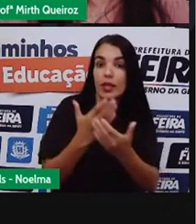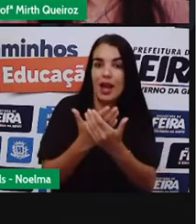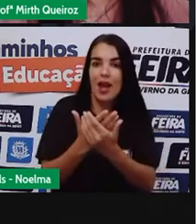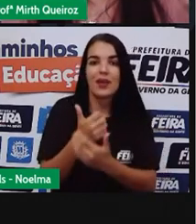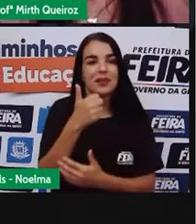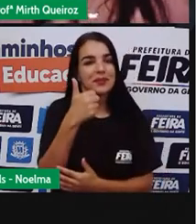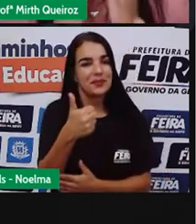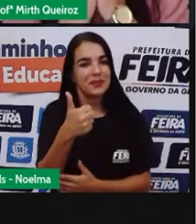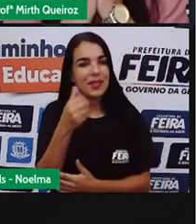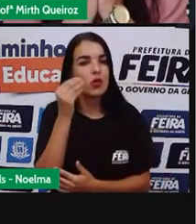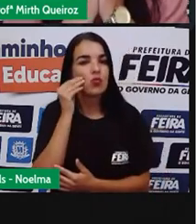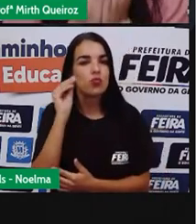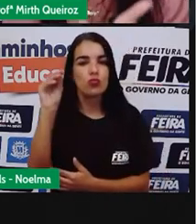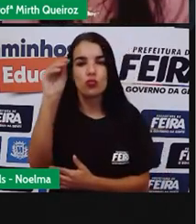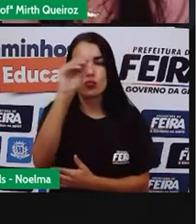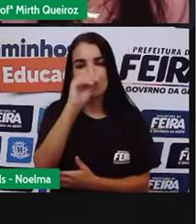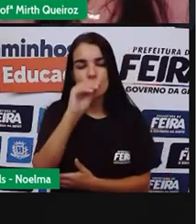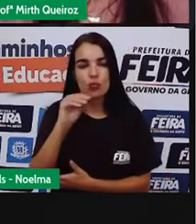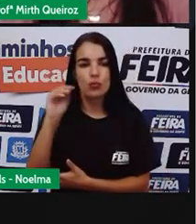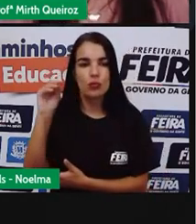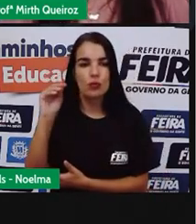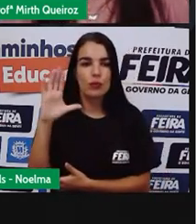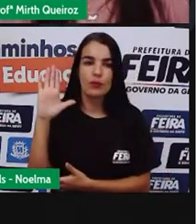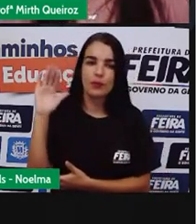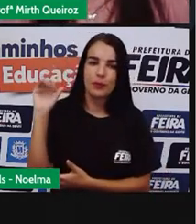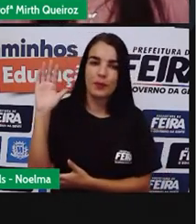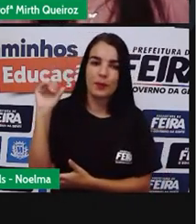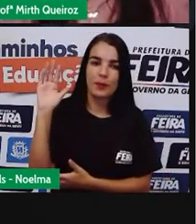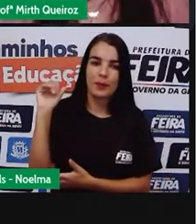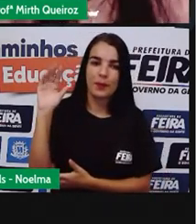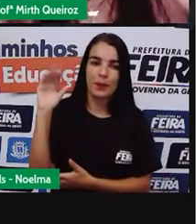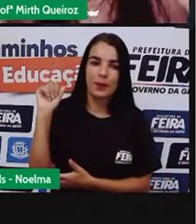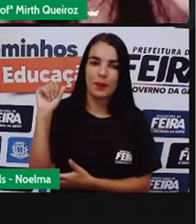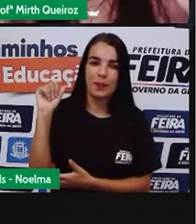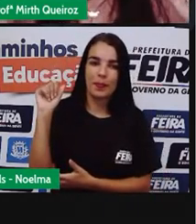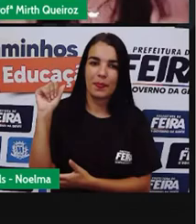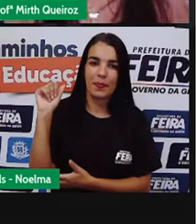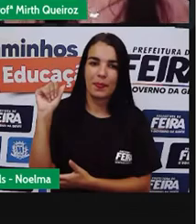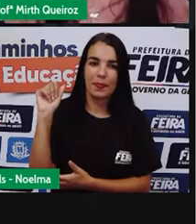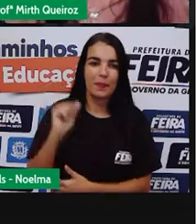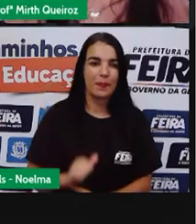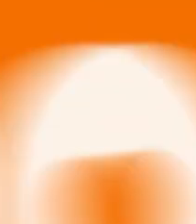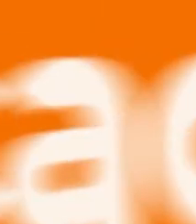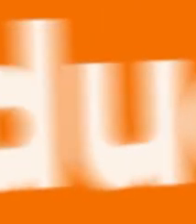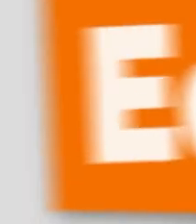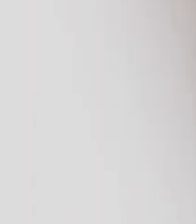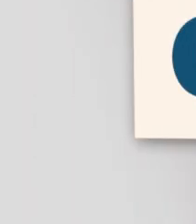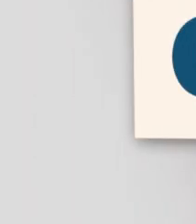com mais uma aula. Beijinho no coração de cada um de vocês e até já. Tchau, tchau.